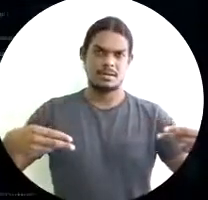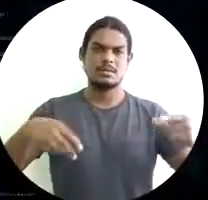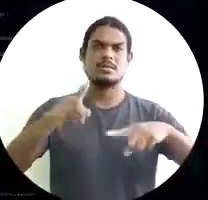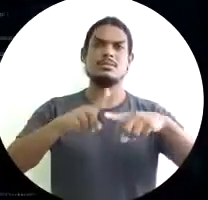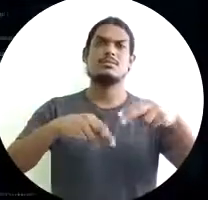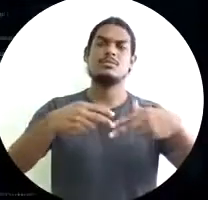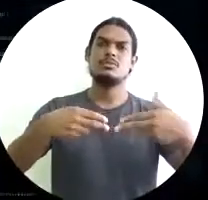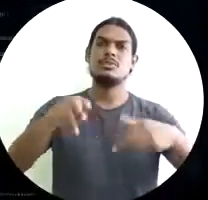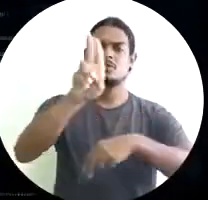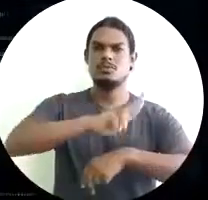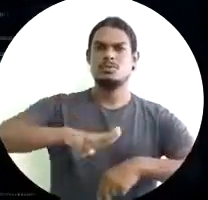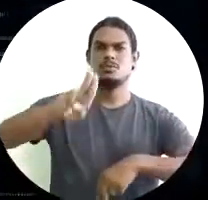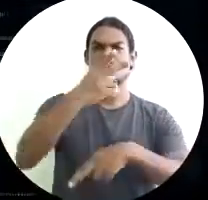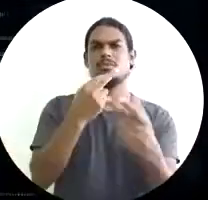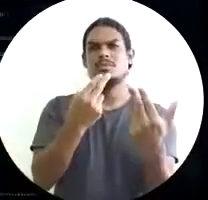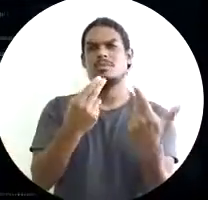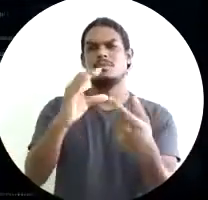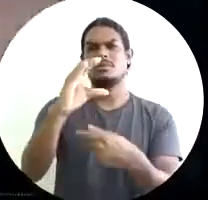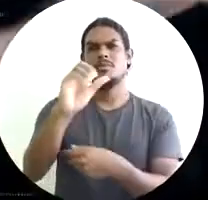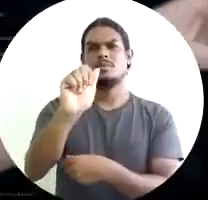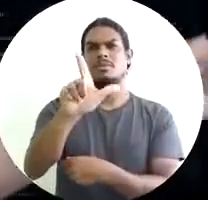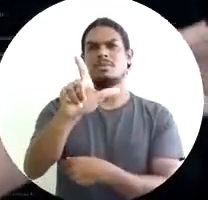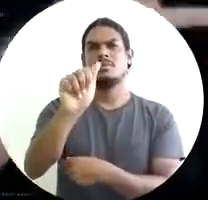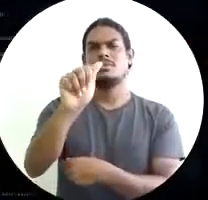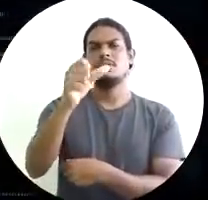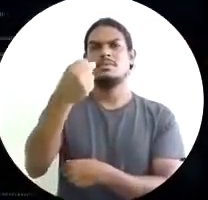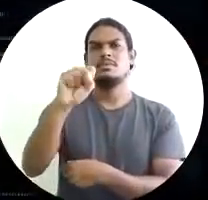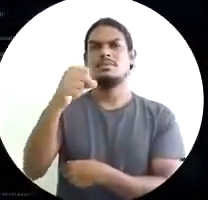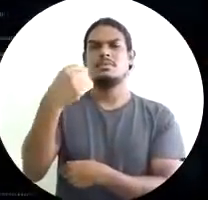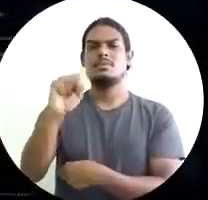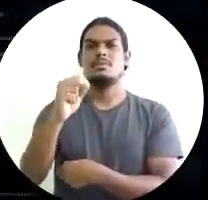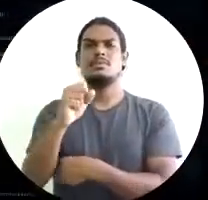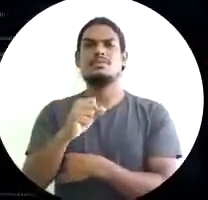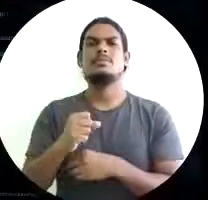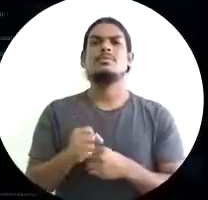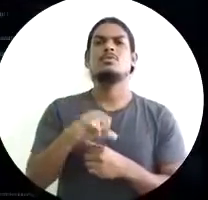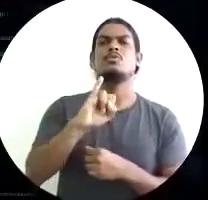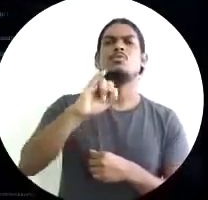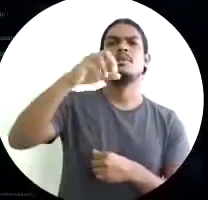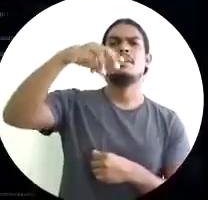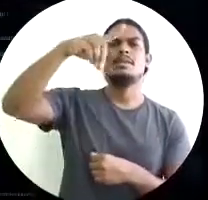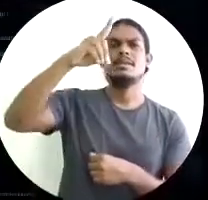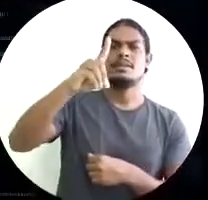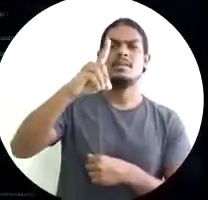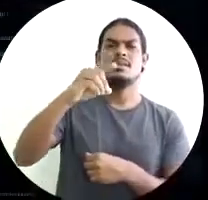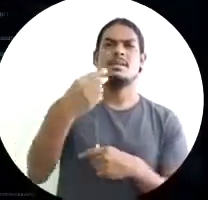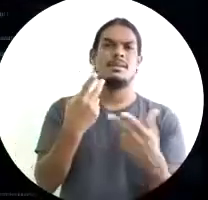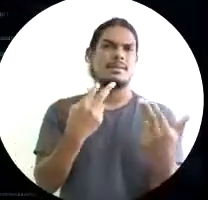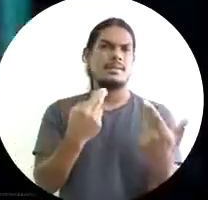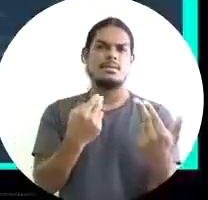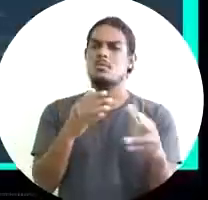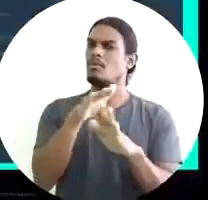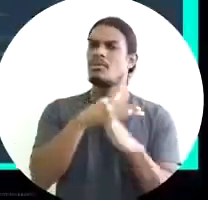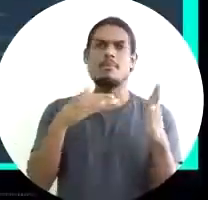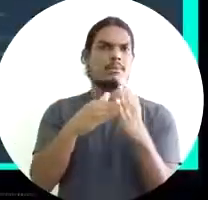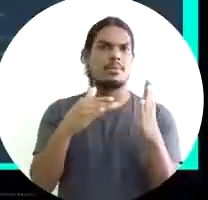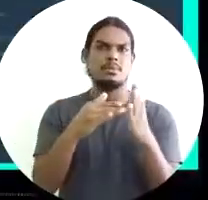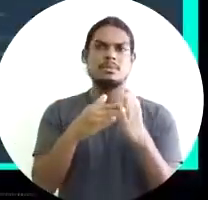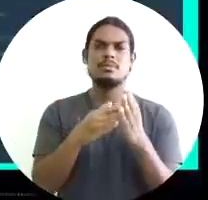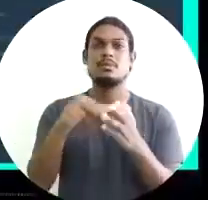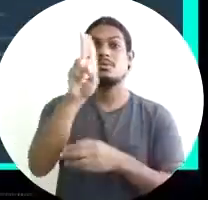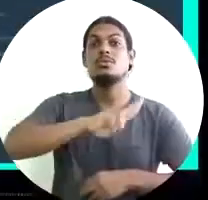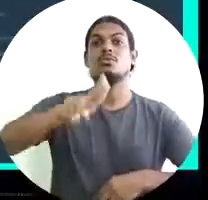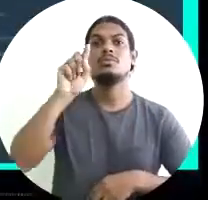utilizam a mesma class, o identificador tem que ser único, a class ele é repetido. Então, a gente coloca